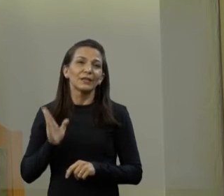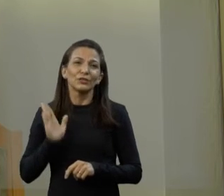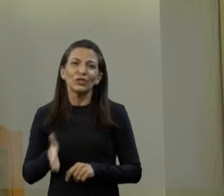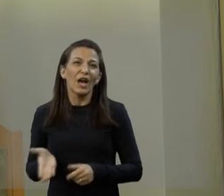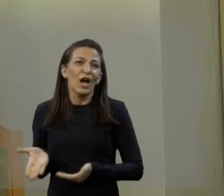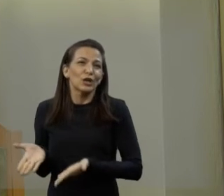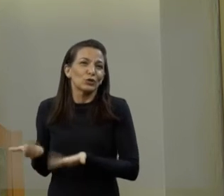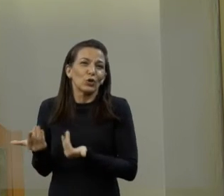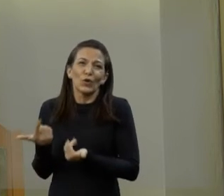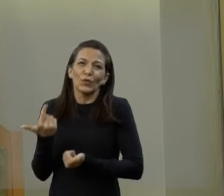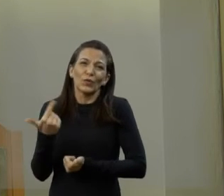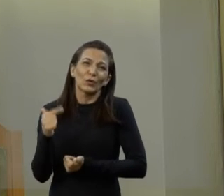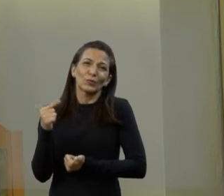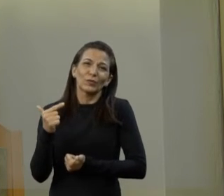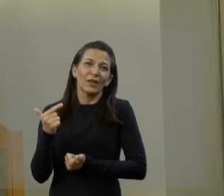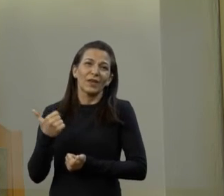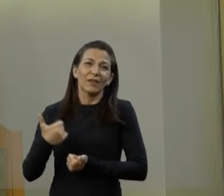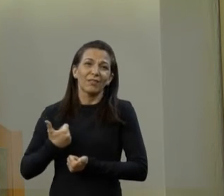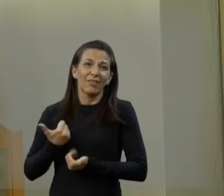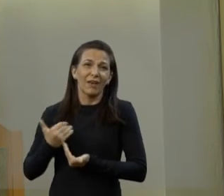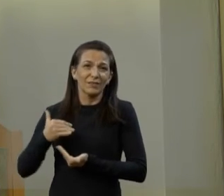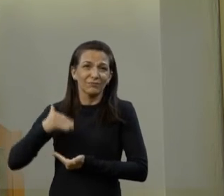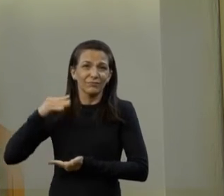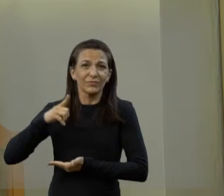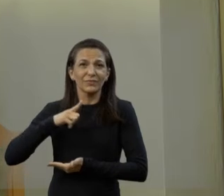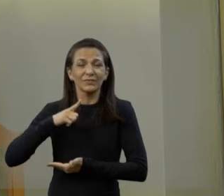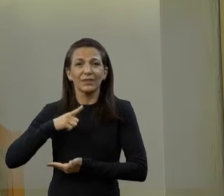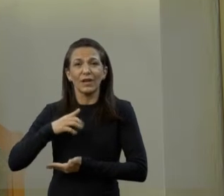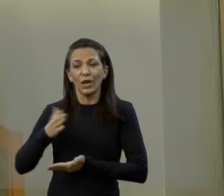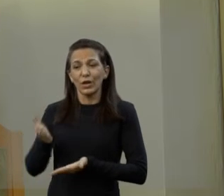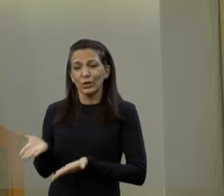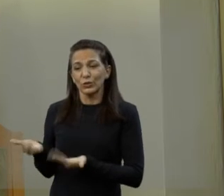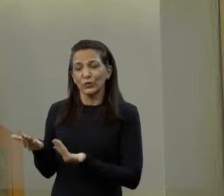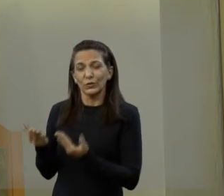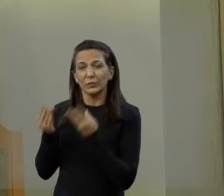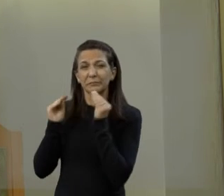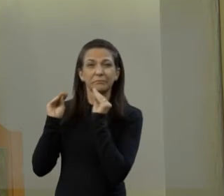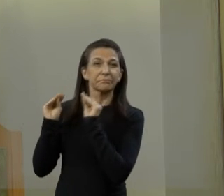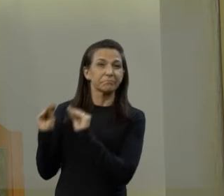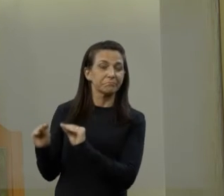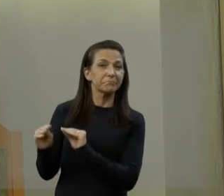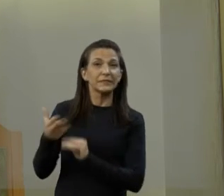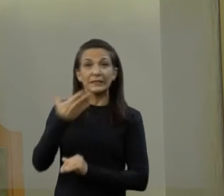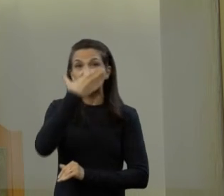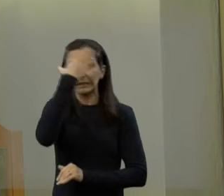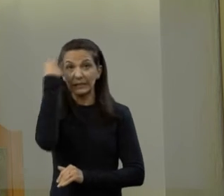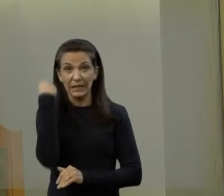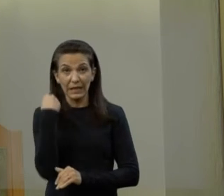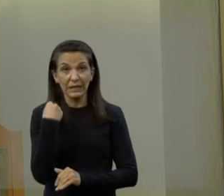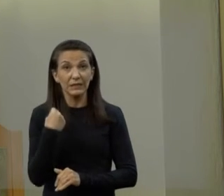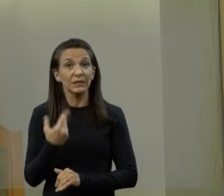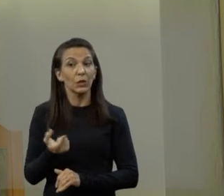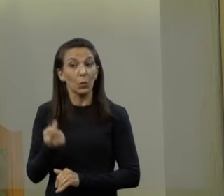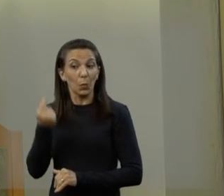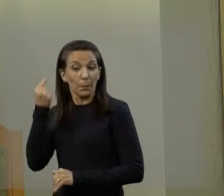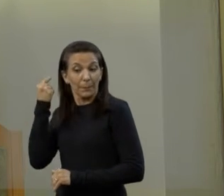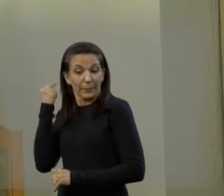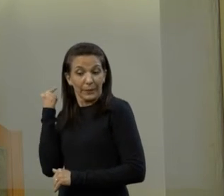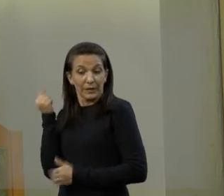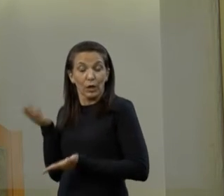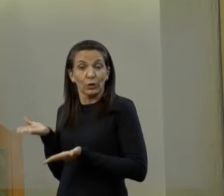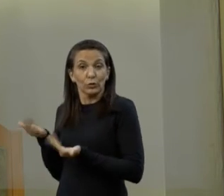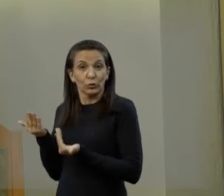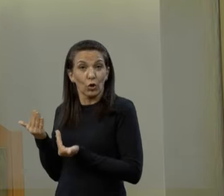é taxar a juventude que adora ou menosprezar Juventude a dessas pessoas até esquecem que um dia já foi jovem também né